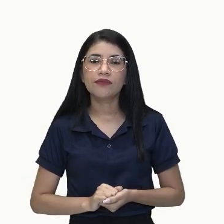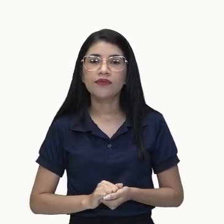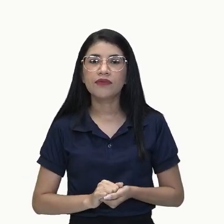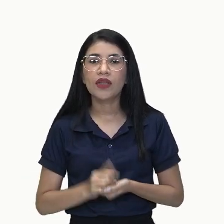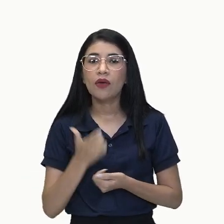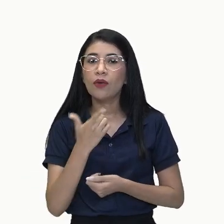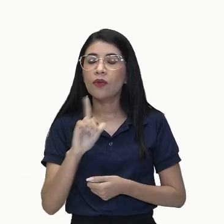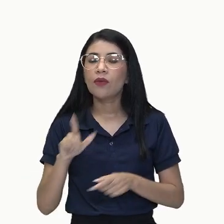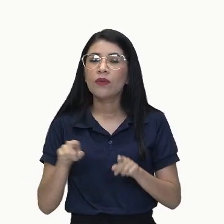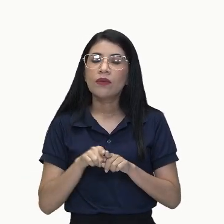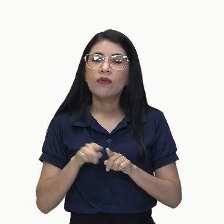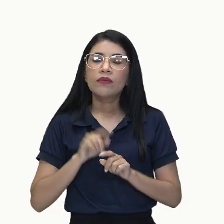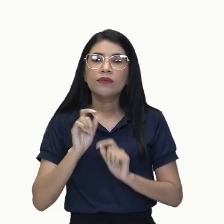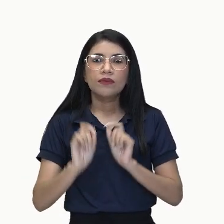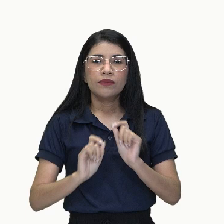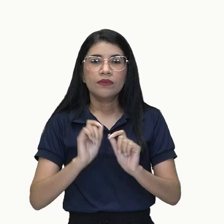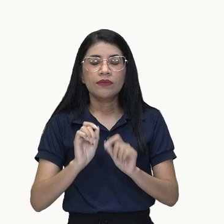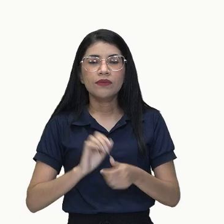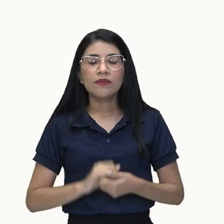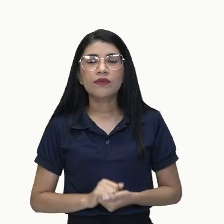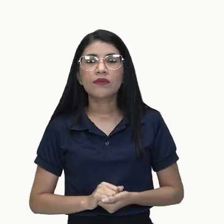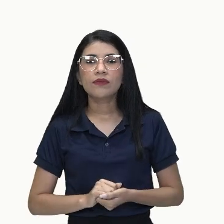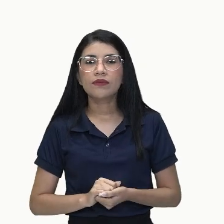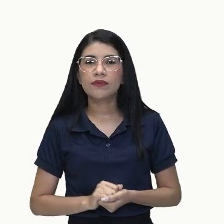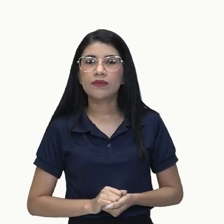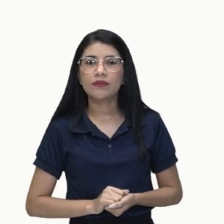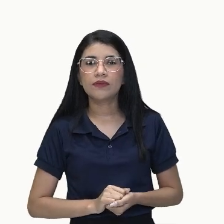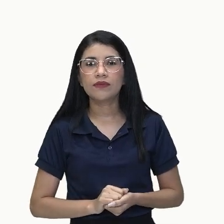que nós temos aqui, vejam,